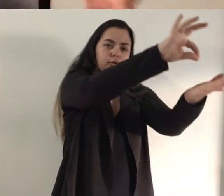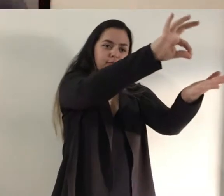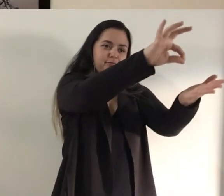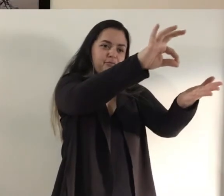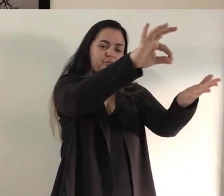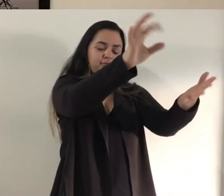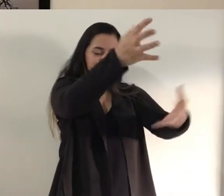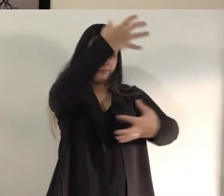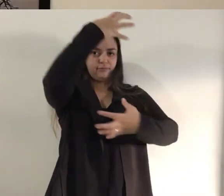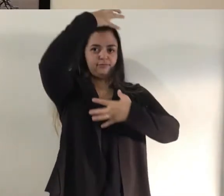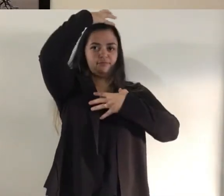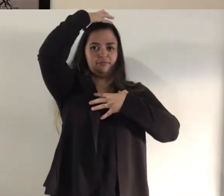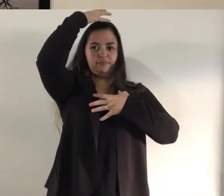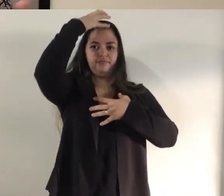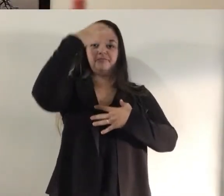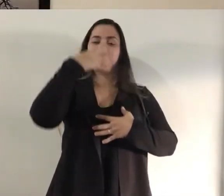tudo mudou.